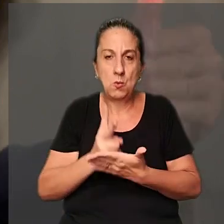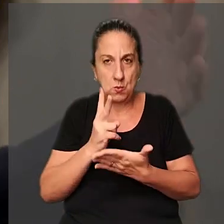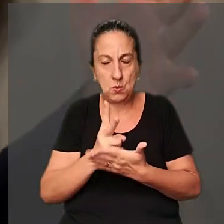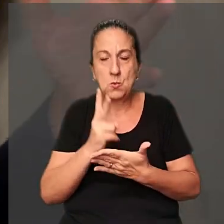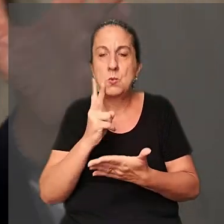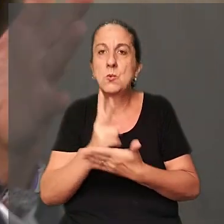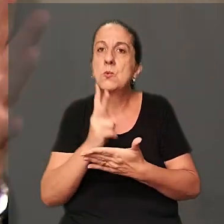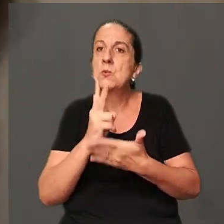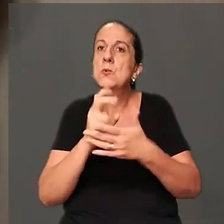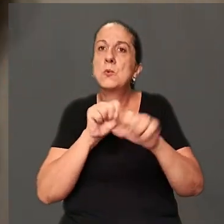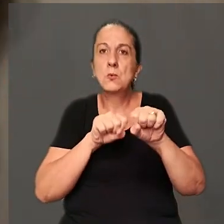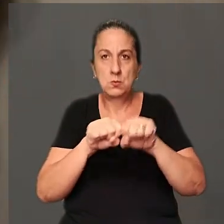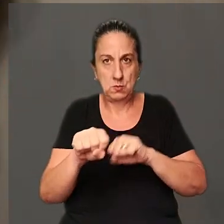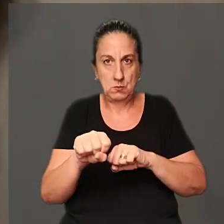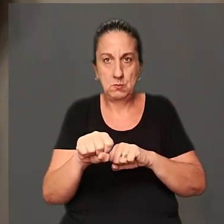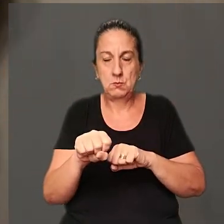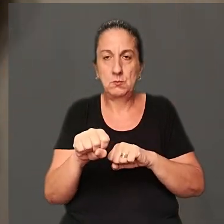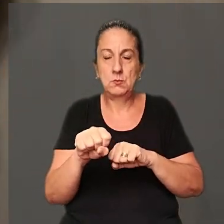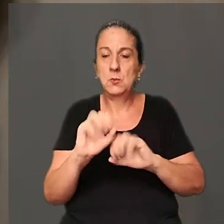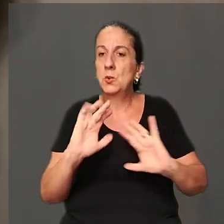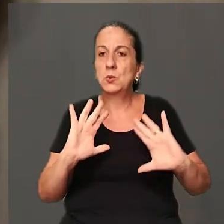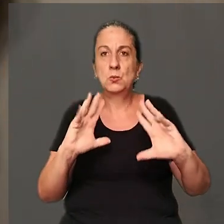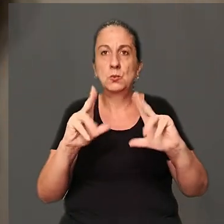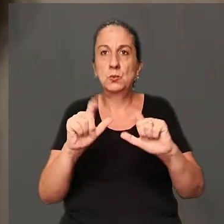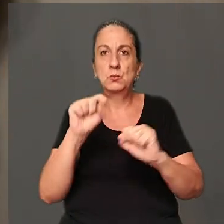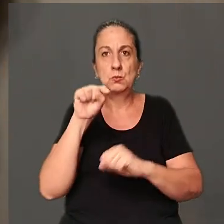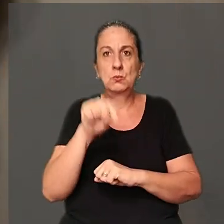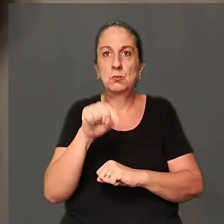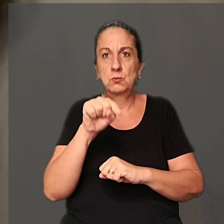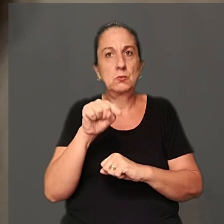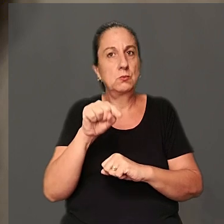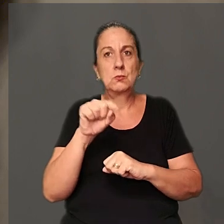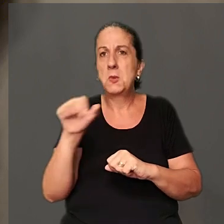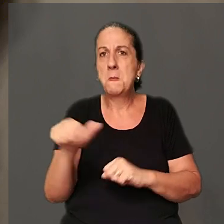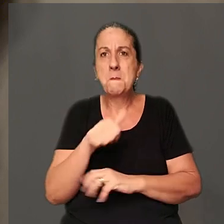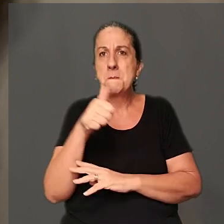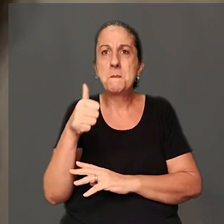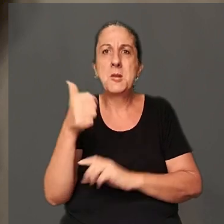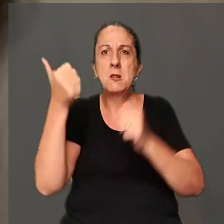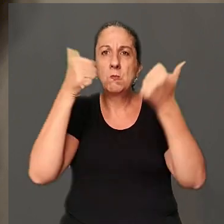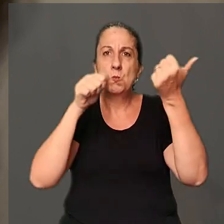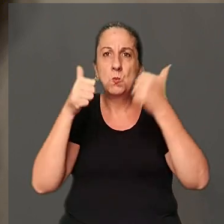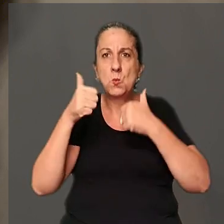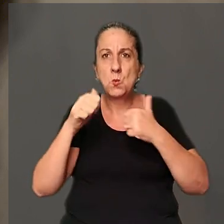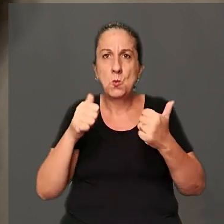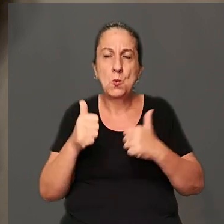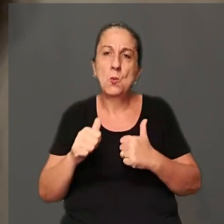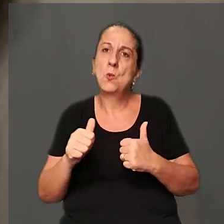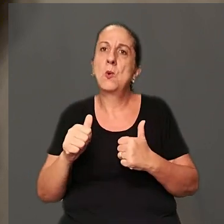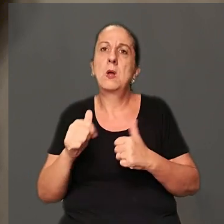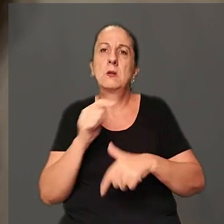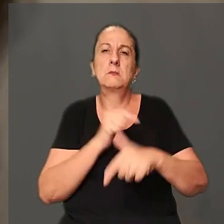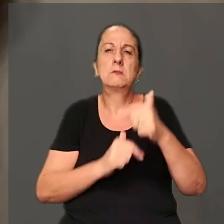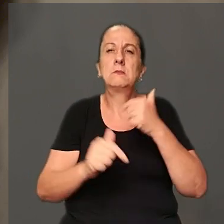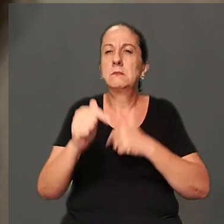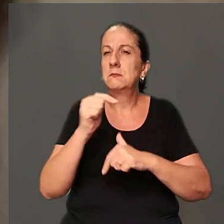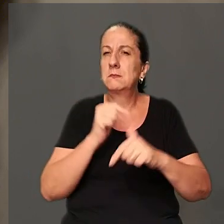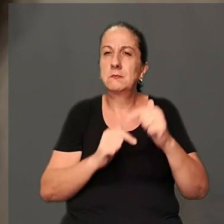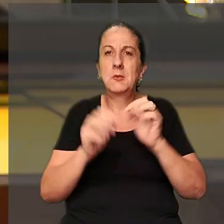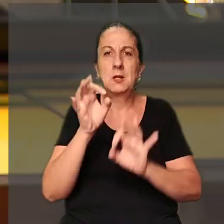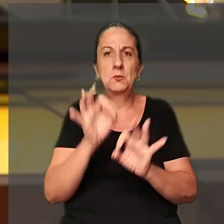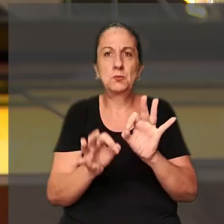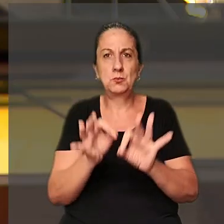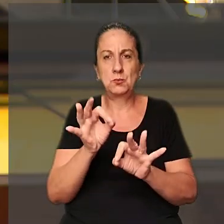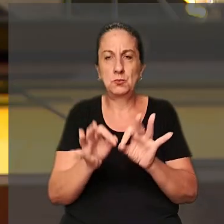continuar na formação, e tudo isso foi favorável à qualidade na prestação